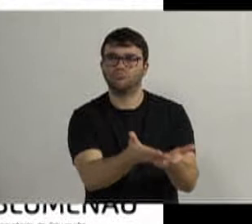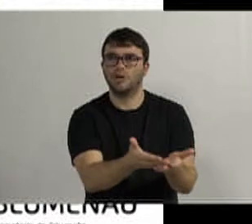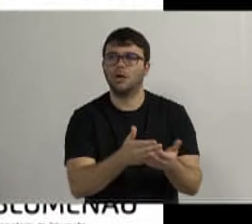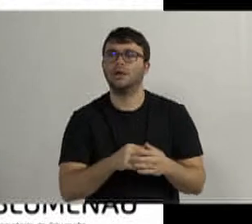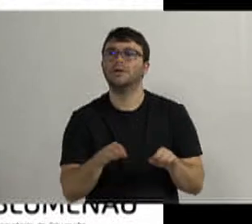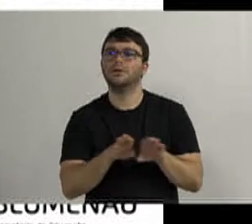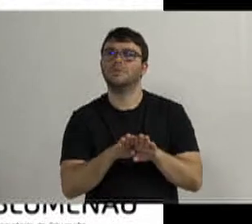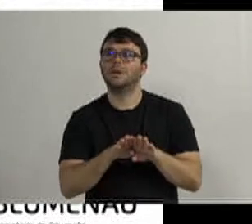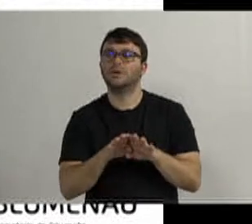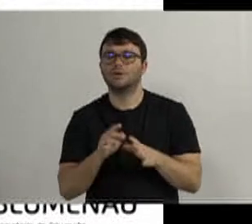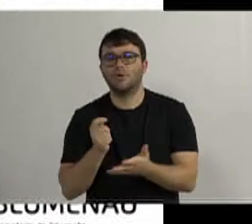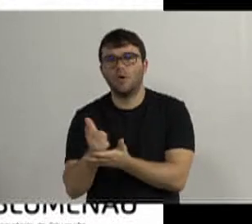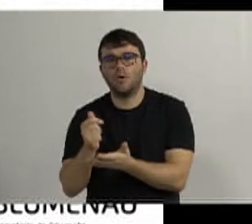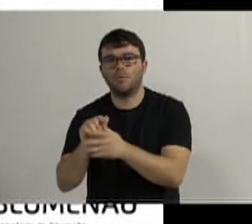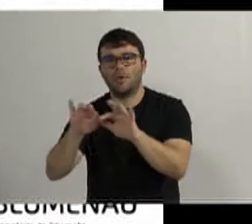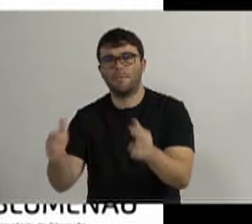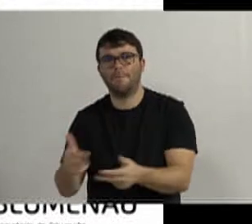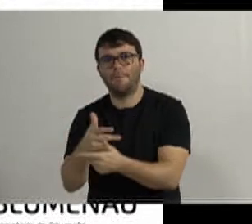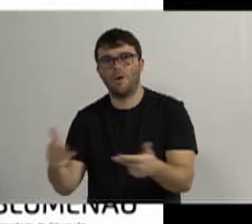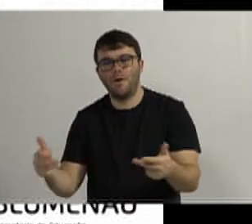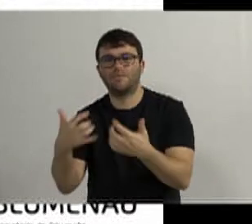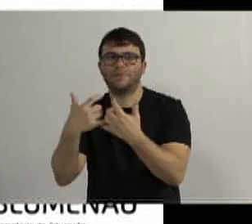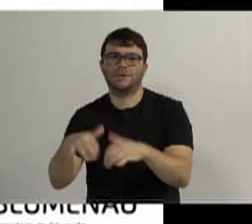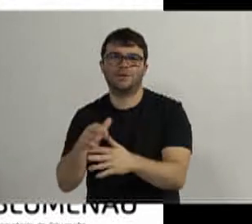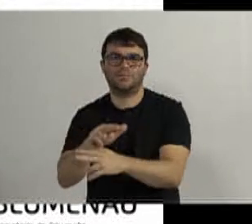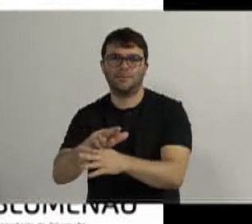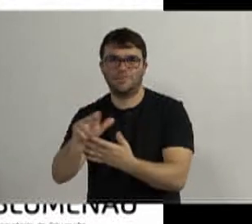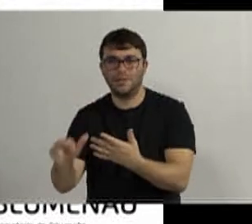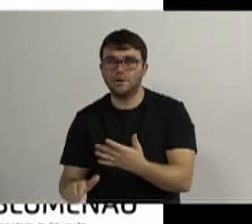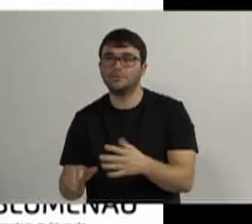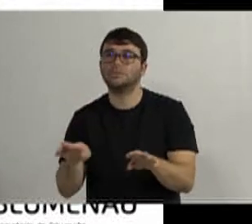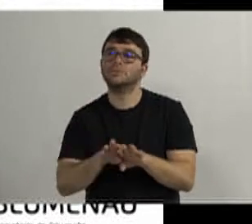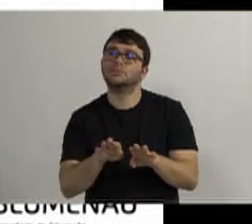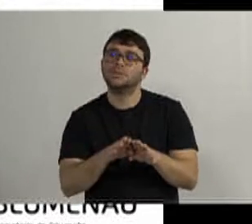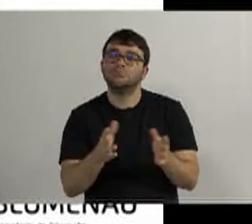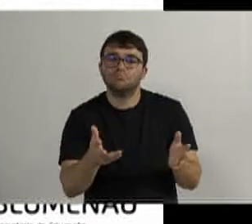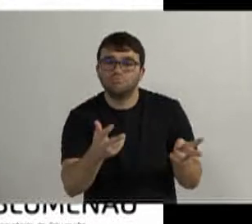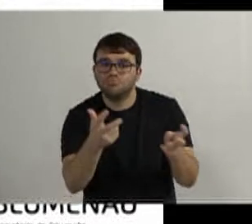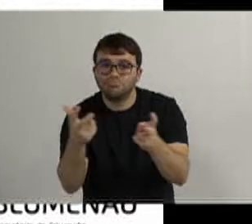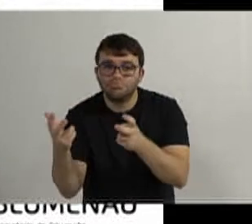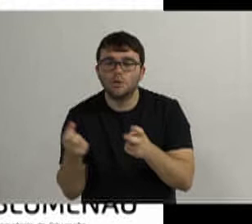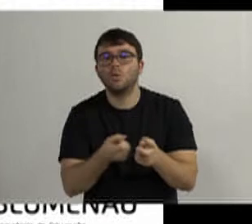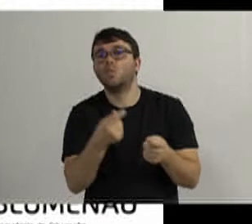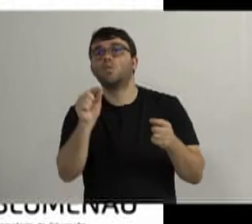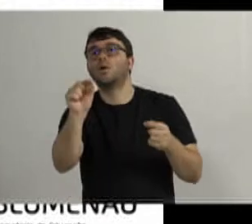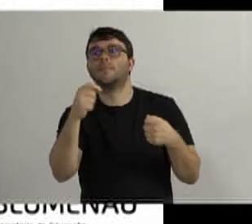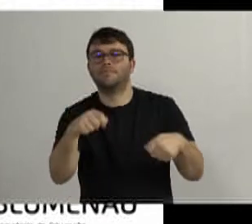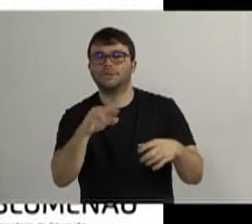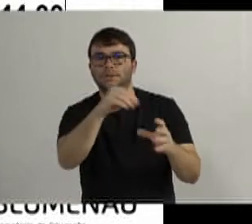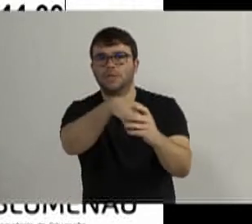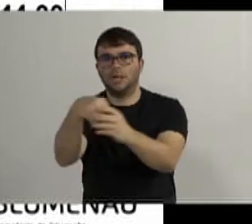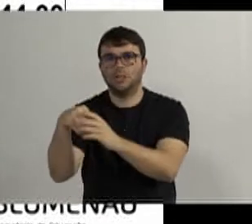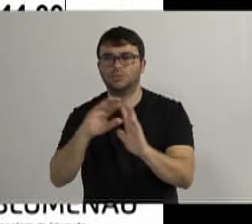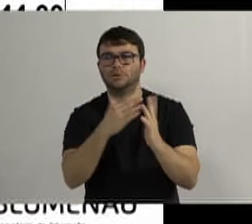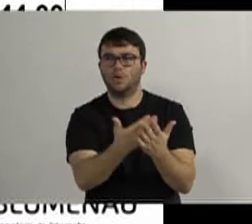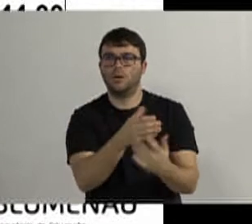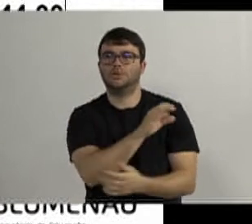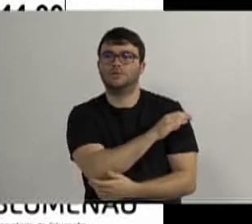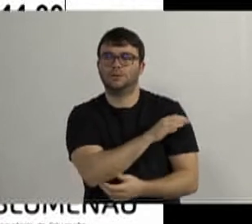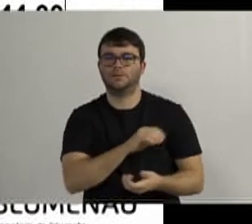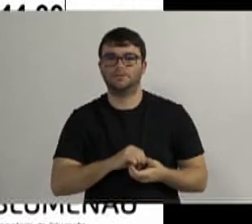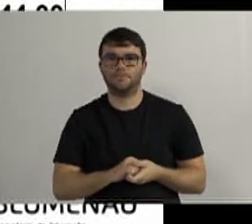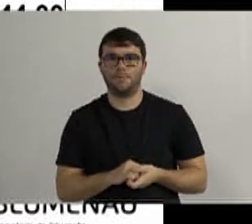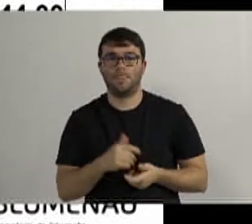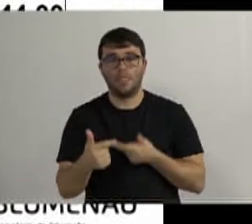equipamentos para escola e isso aí também tá andando levantamento de demandas nesse estado de infraestrutura das escolas de ci é um trabalho que